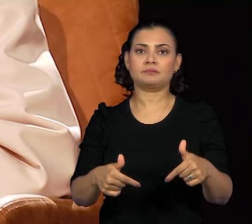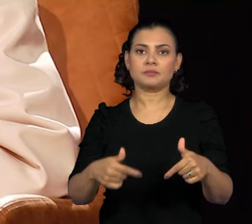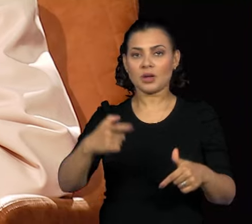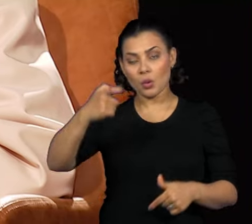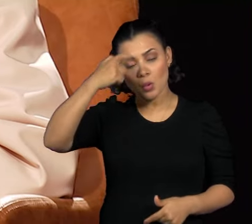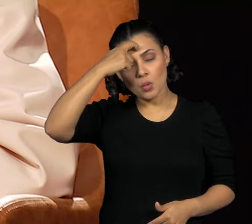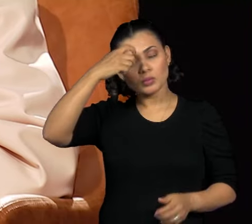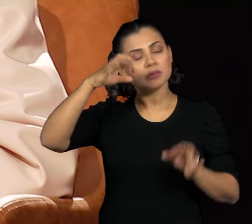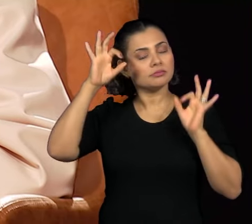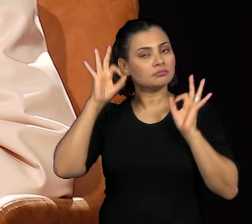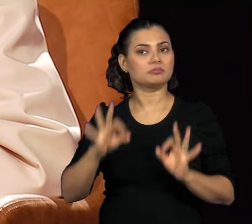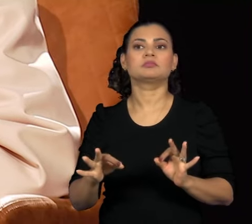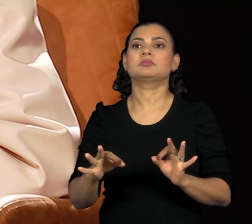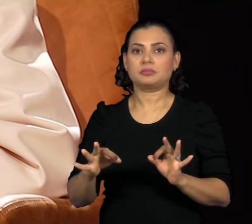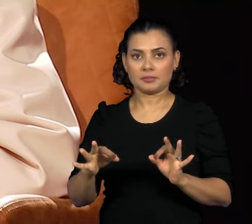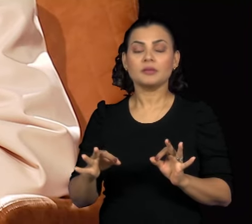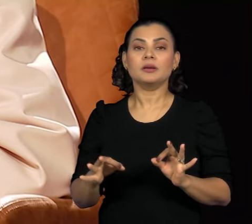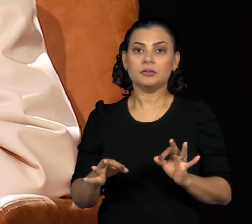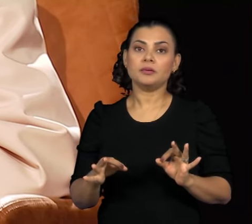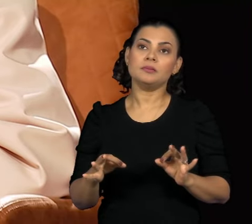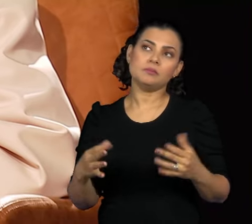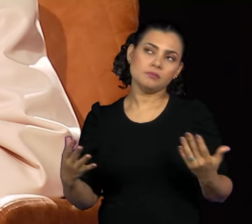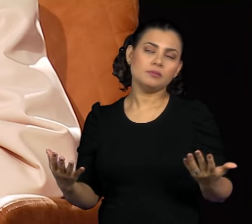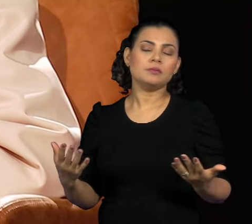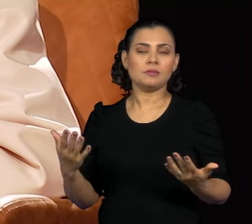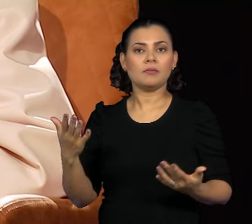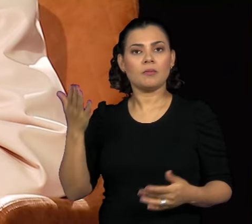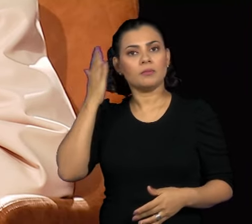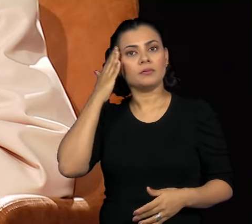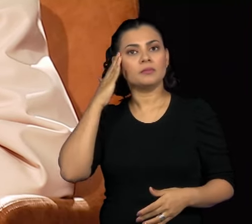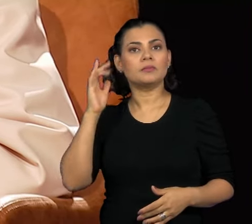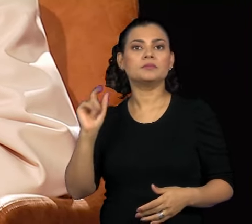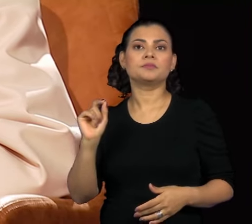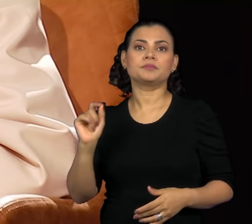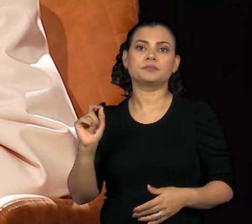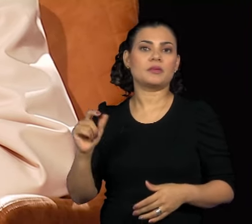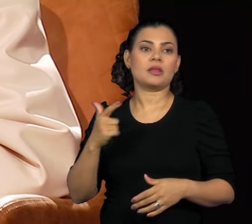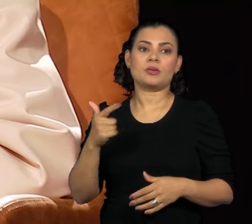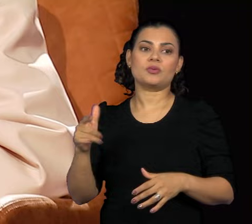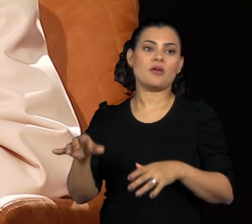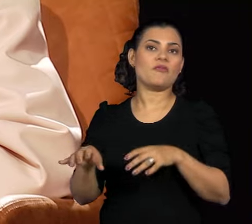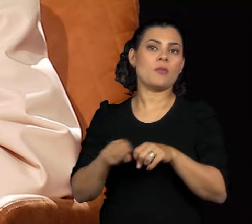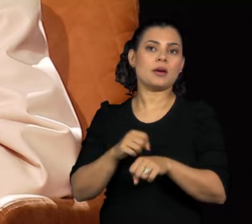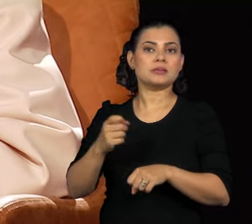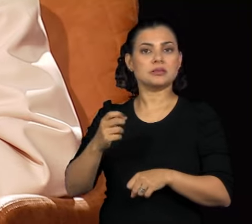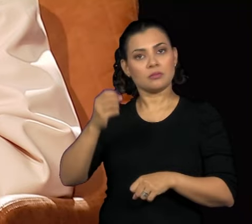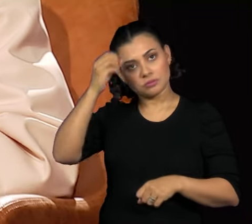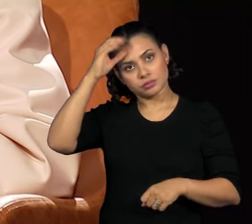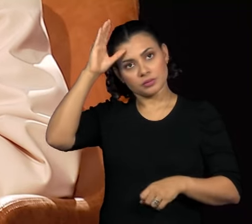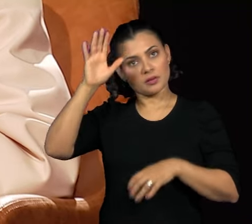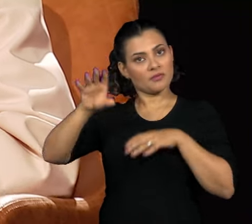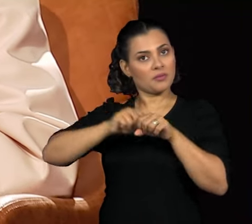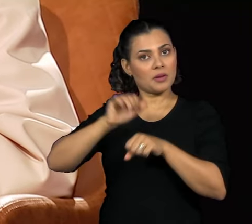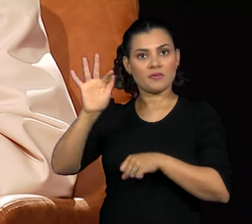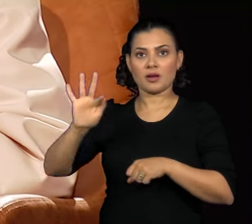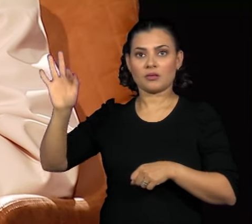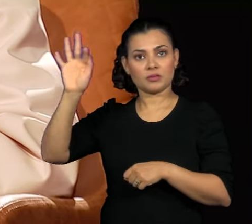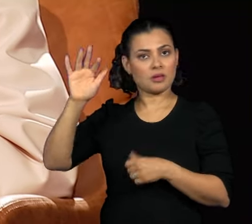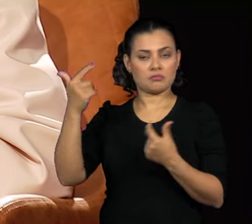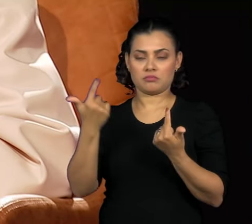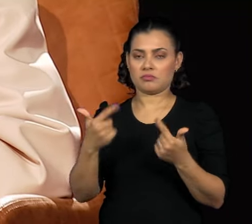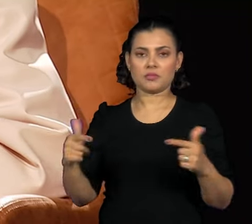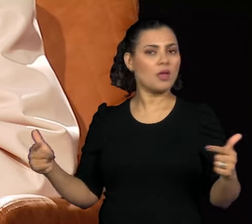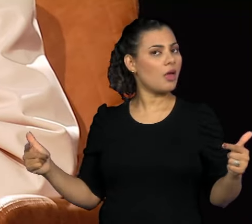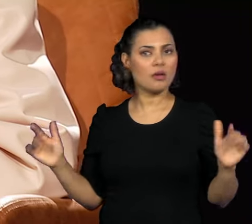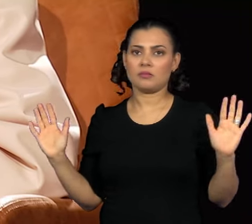consciente do que eu estava fazendo. Embora eu não tenha, a formação intelectual, né, como eu digo, eu não tenho academia, não tenho diploma,